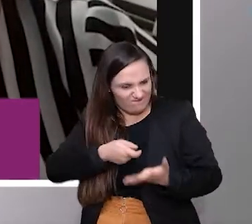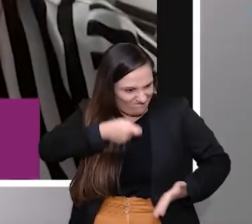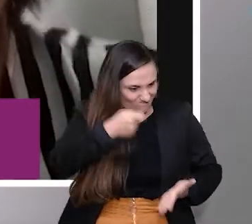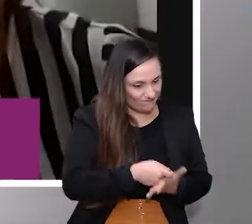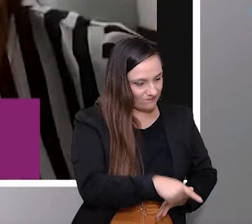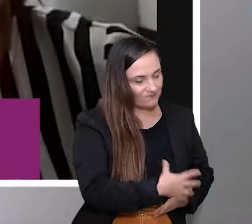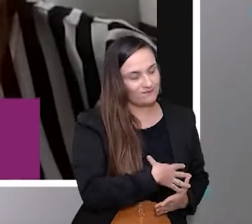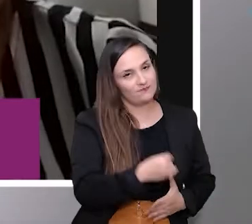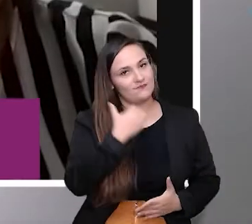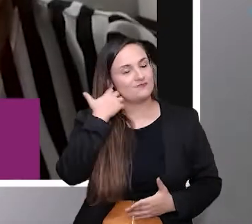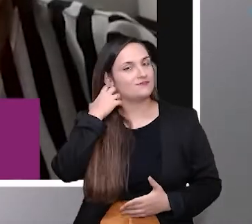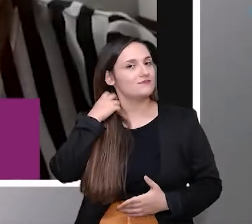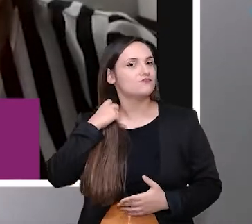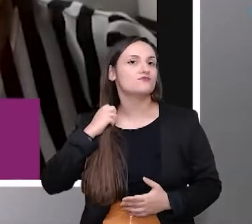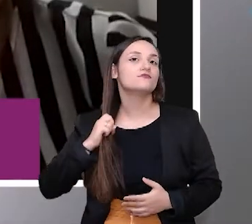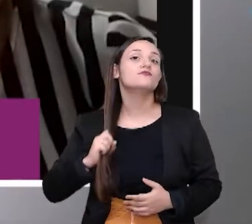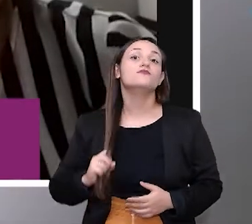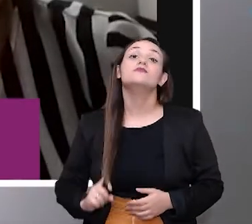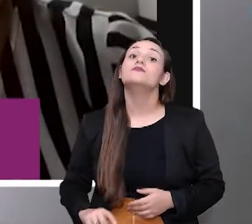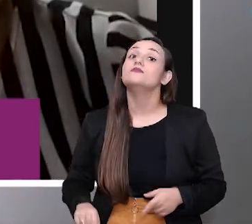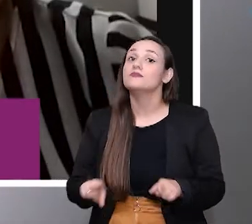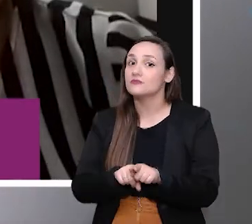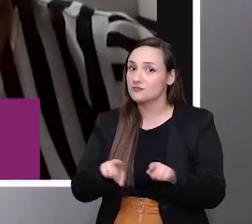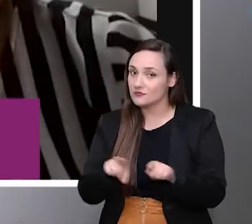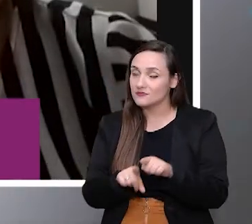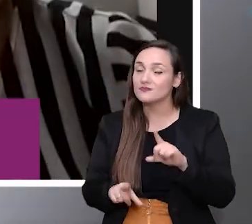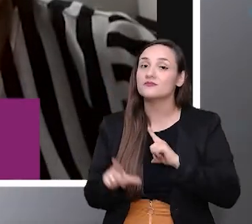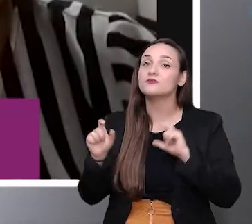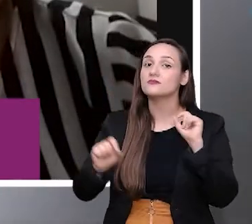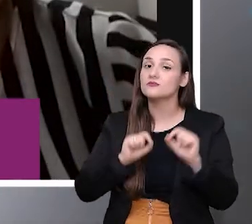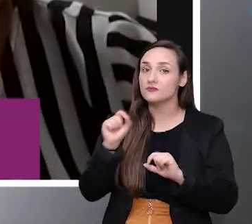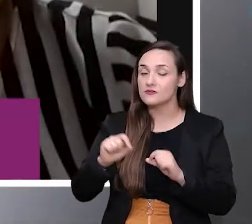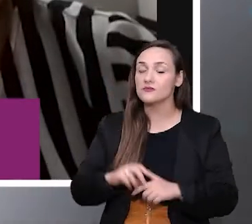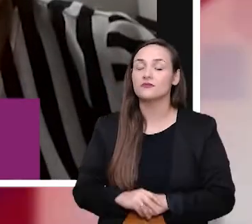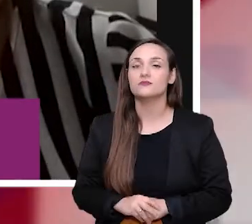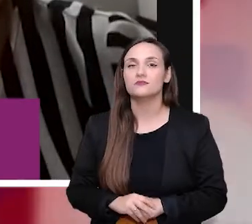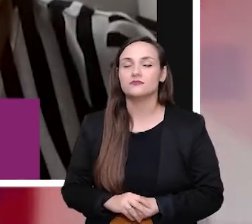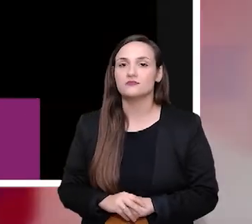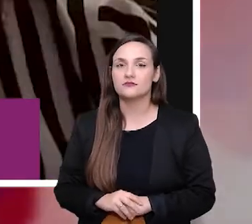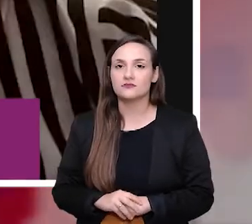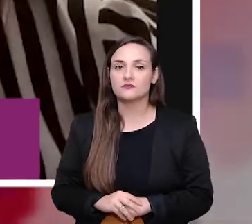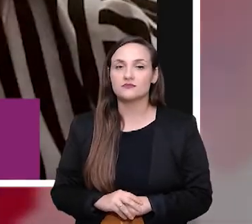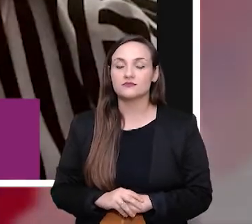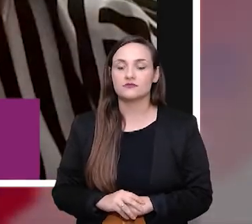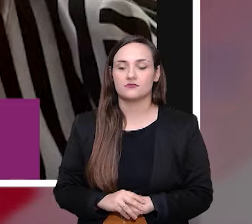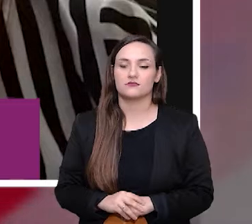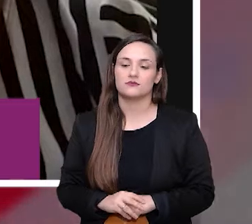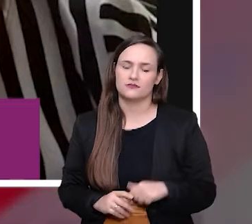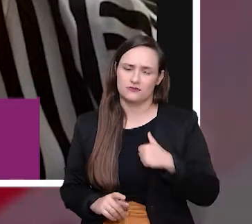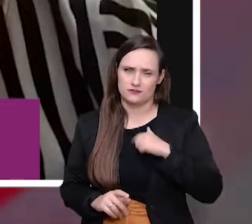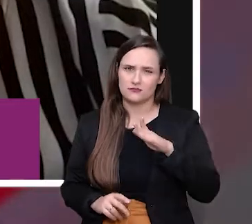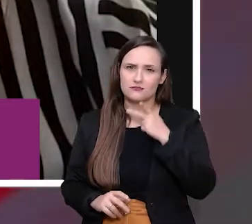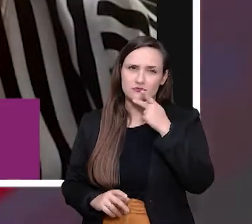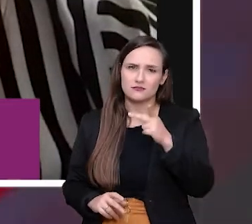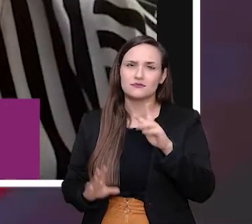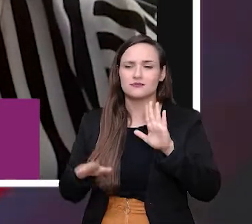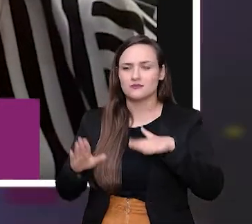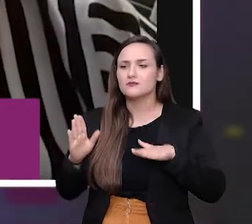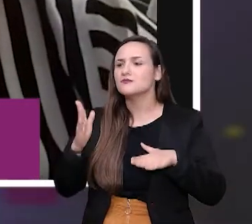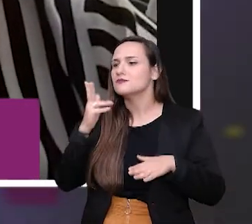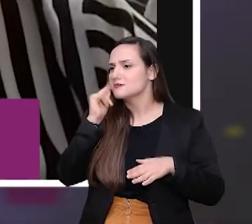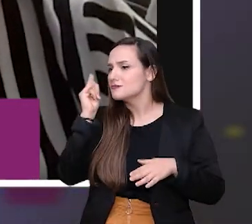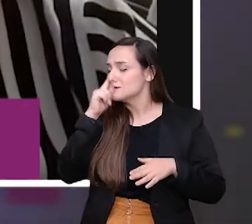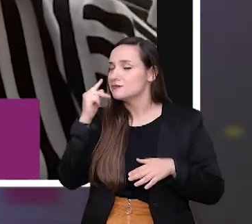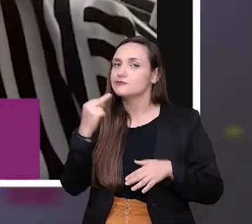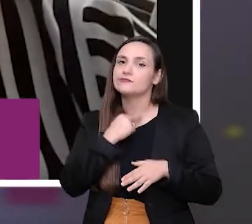aos próprios filhos, né? Sem contar essa outra questão de que muitas vezes, né, que nem